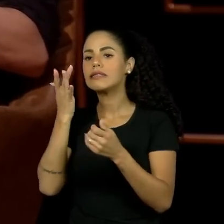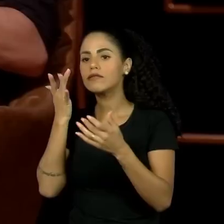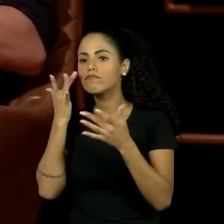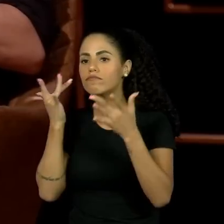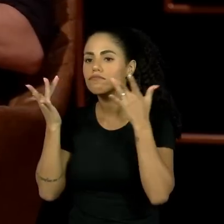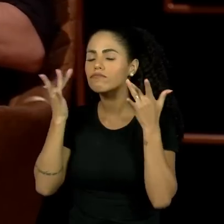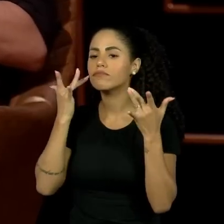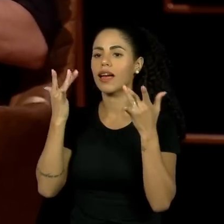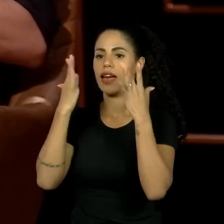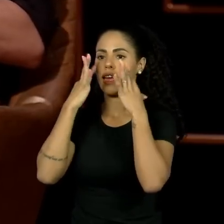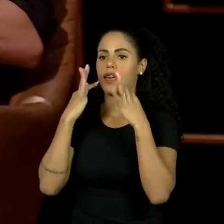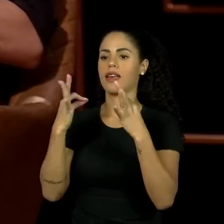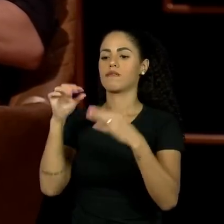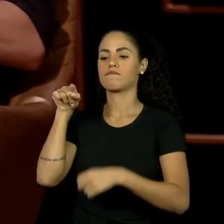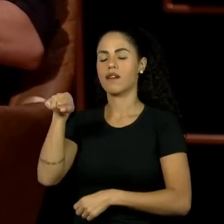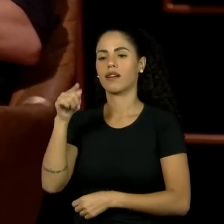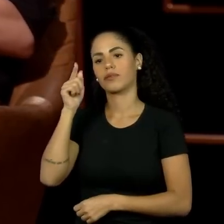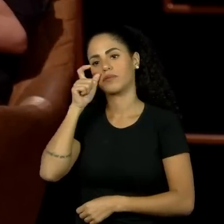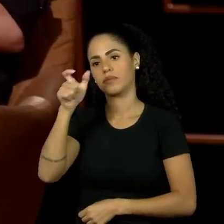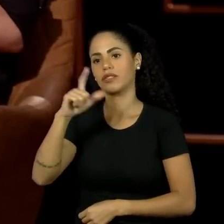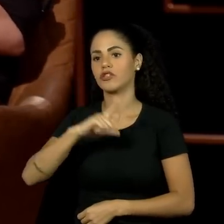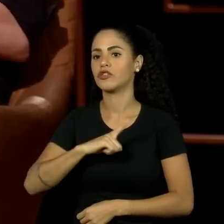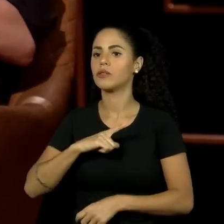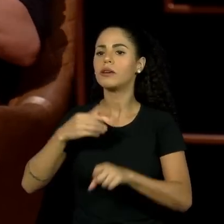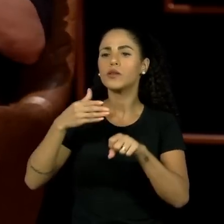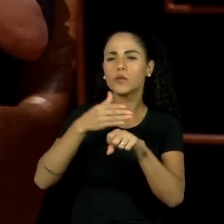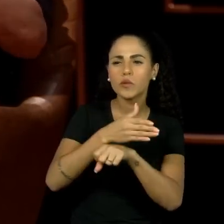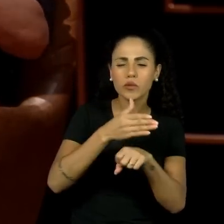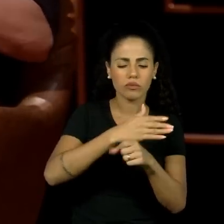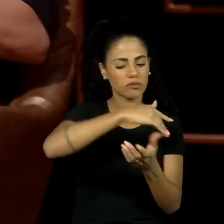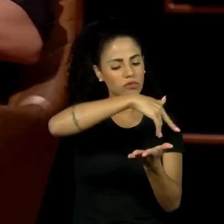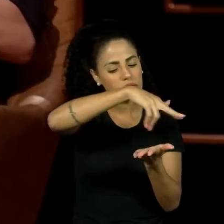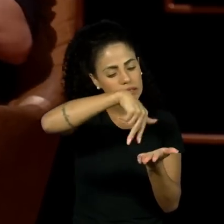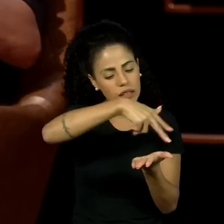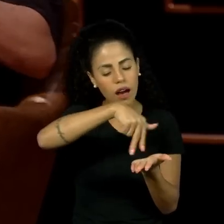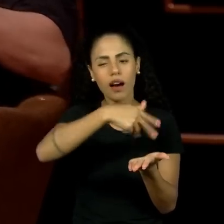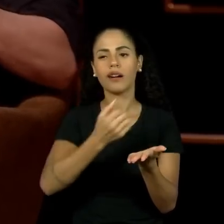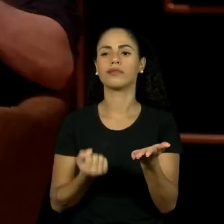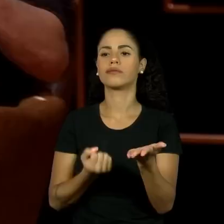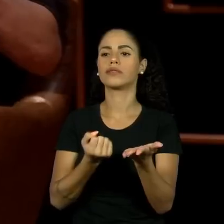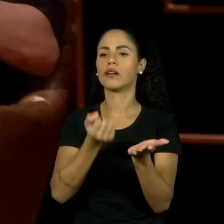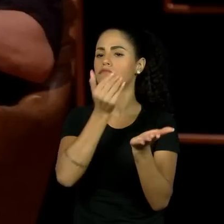a frequentar curso de dança, comecei a